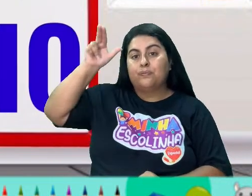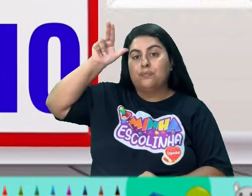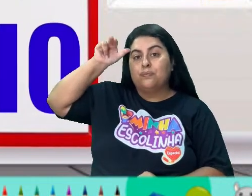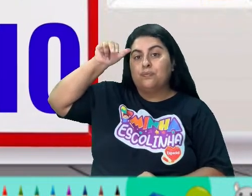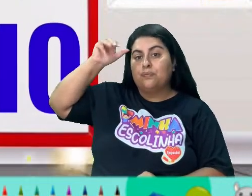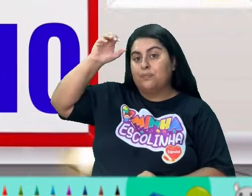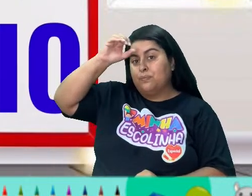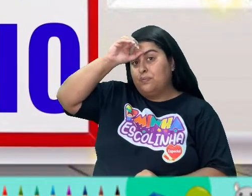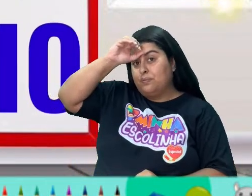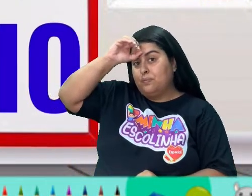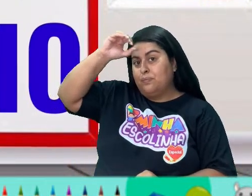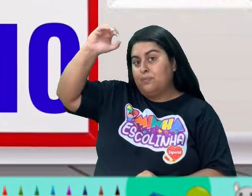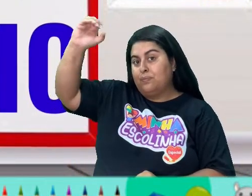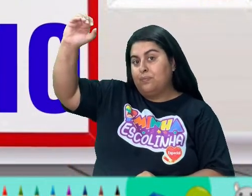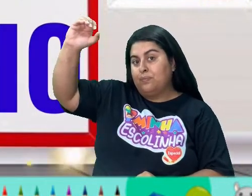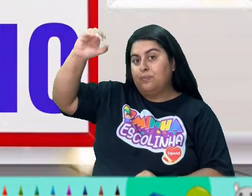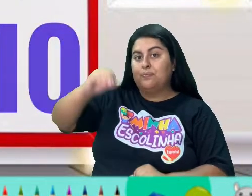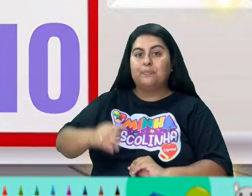unicórnio,